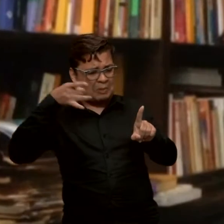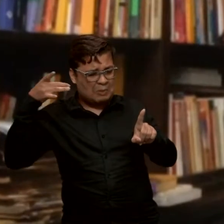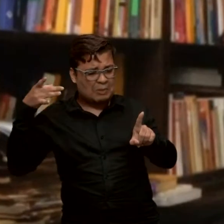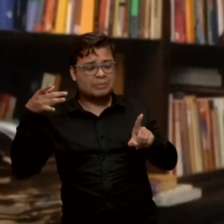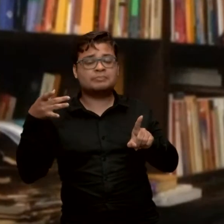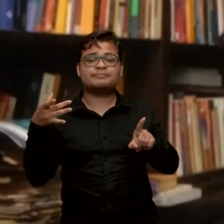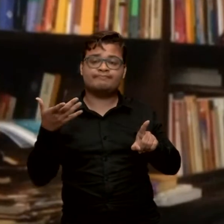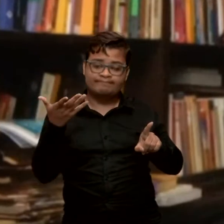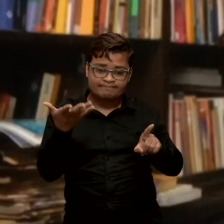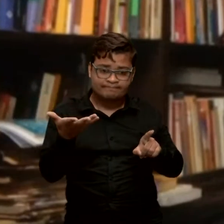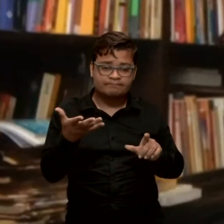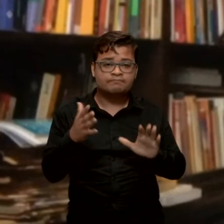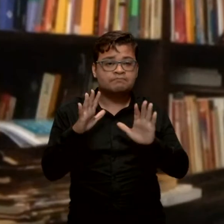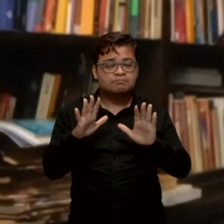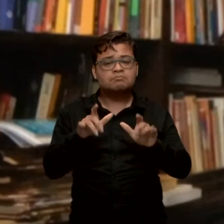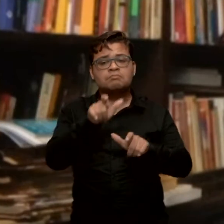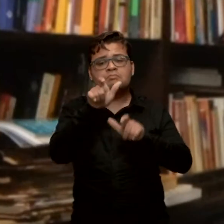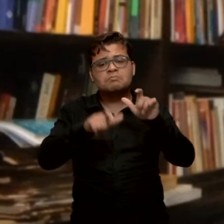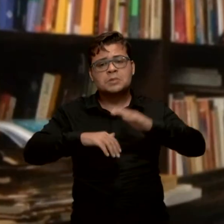eles vão